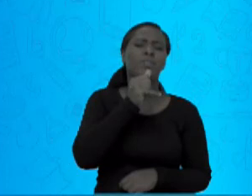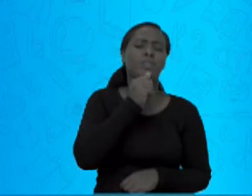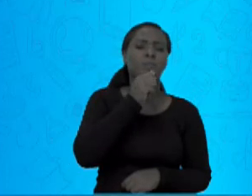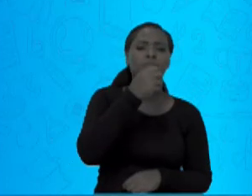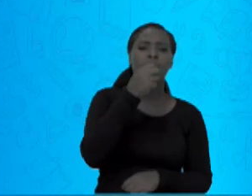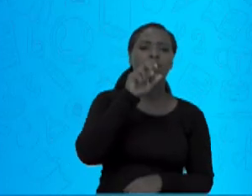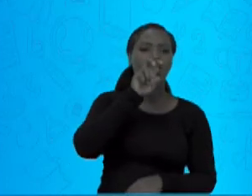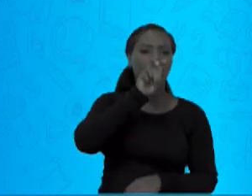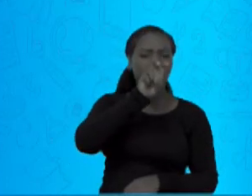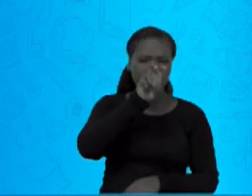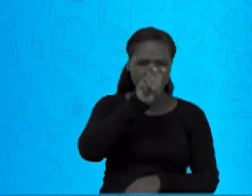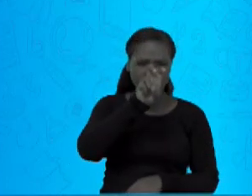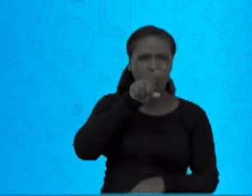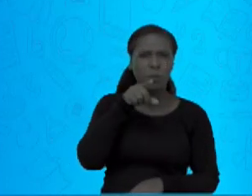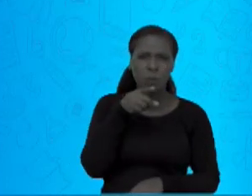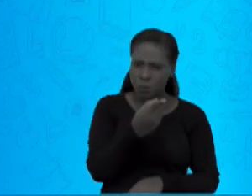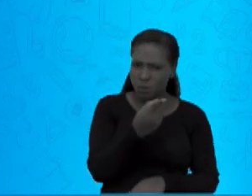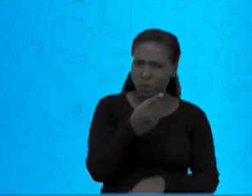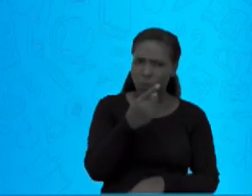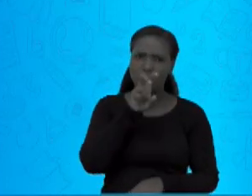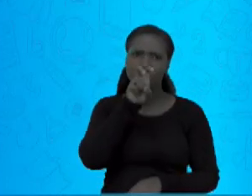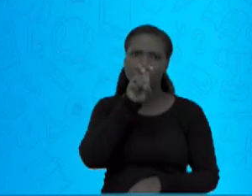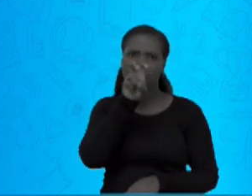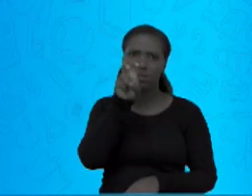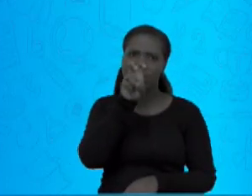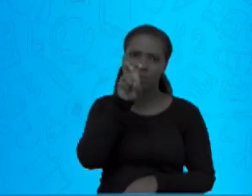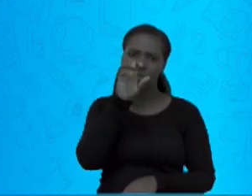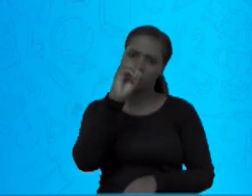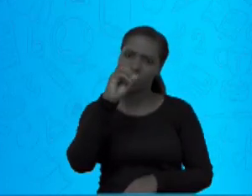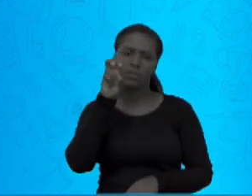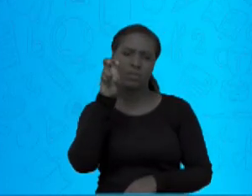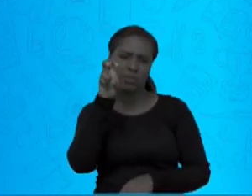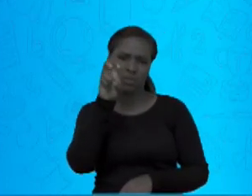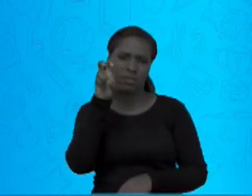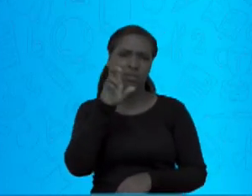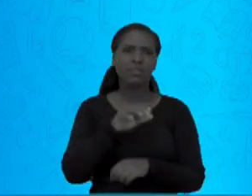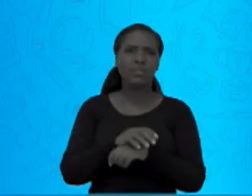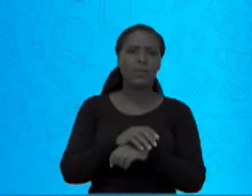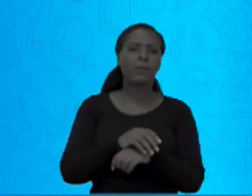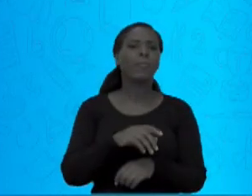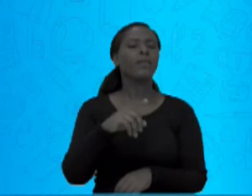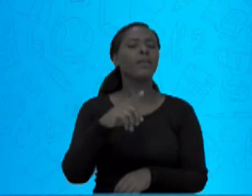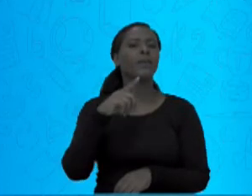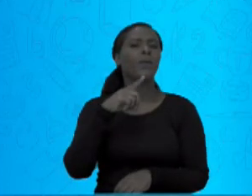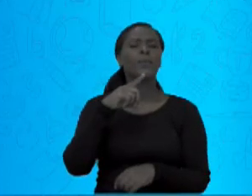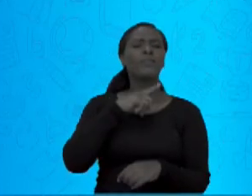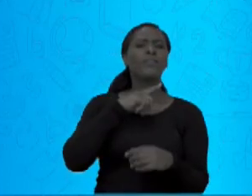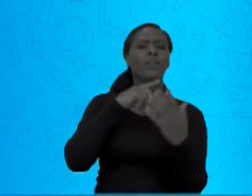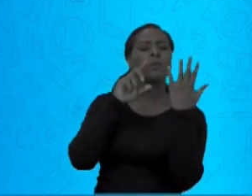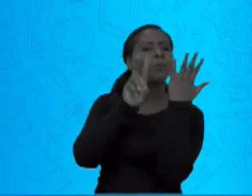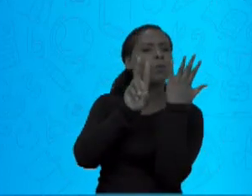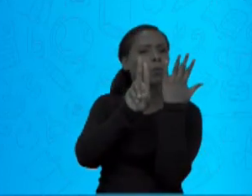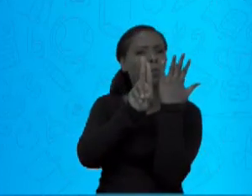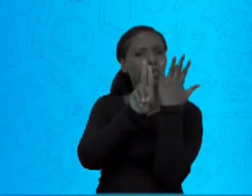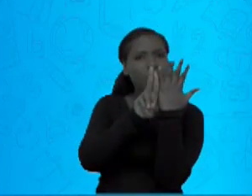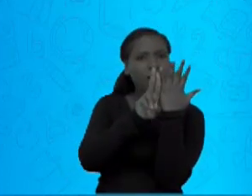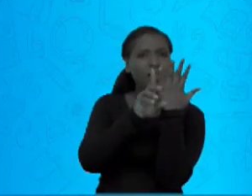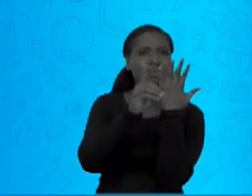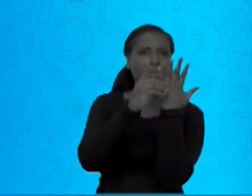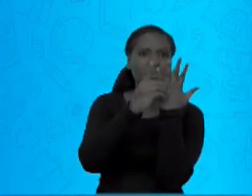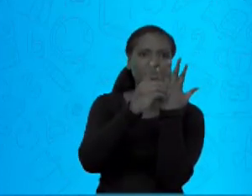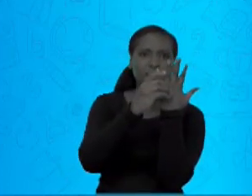5.055. Eu tenho 5 unidades, 5 dezenas, mas olha aqui nas centenas, eu tenho